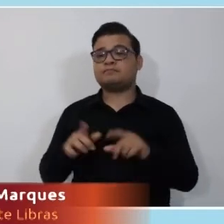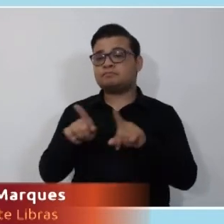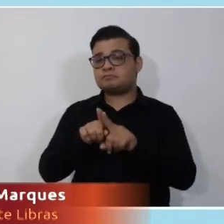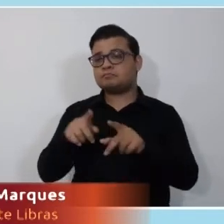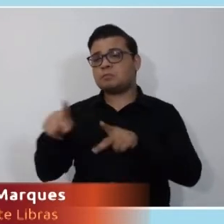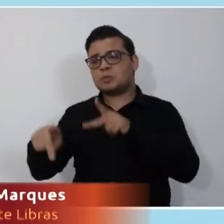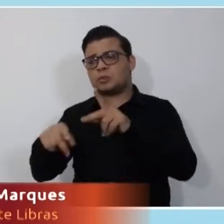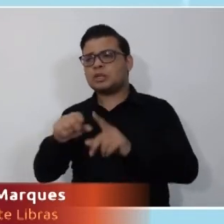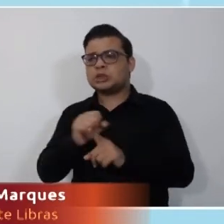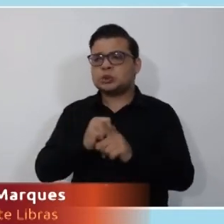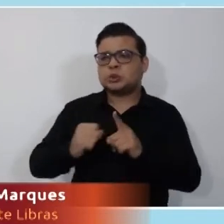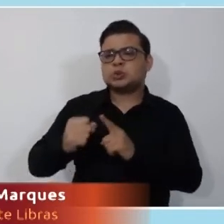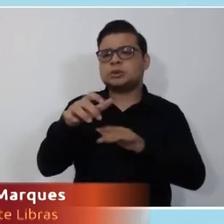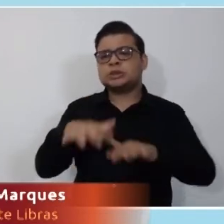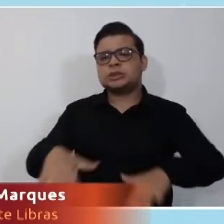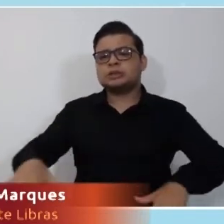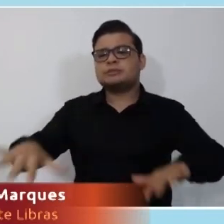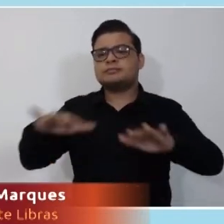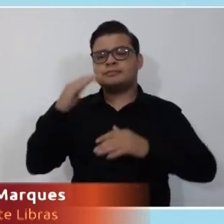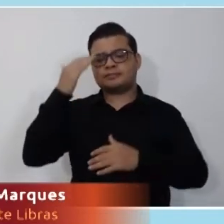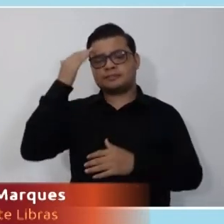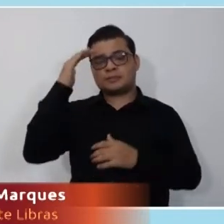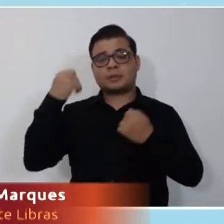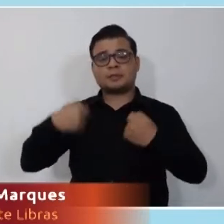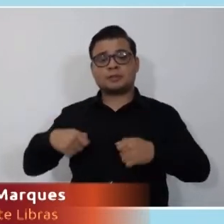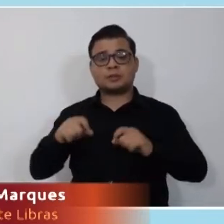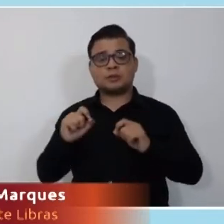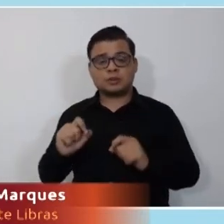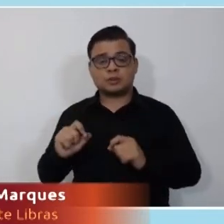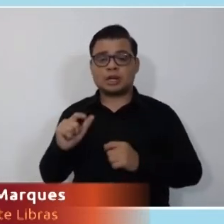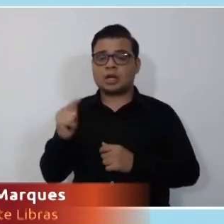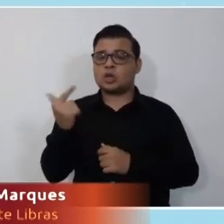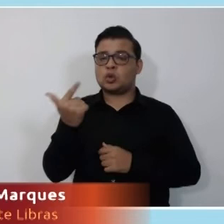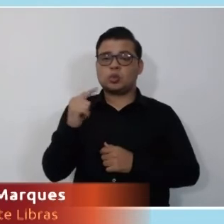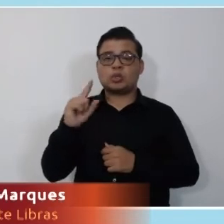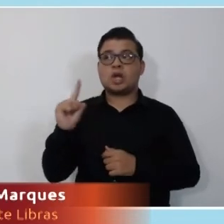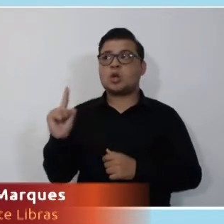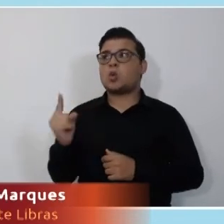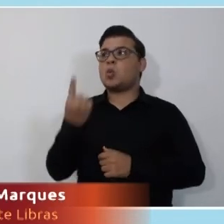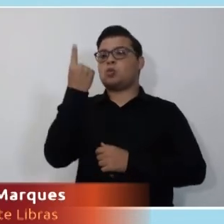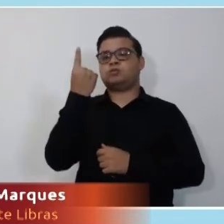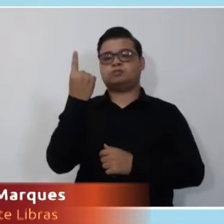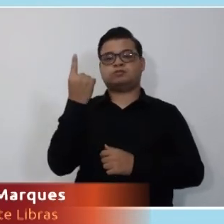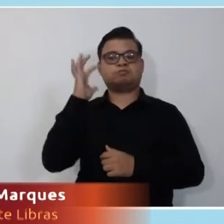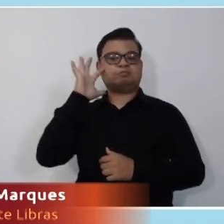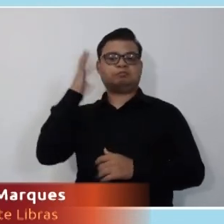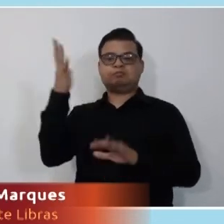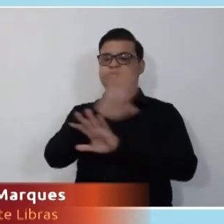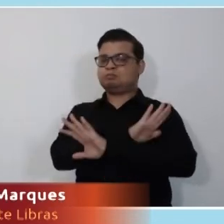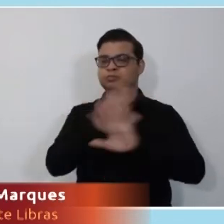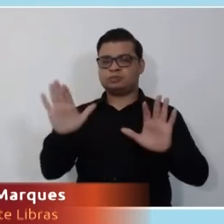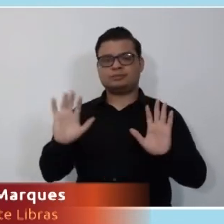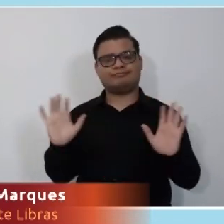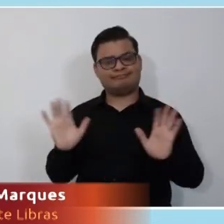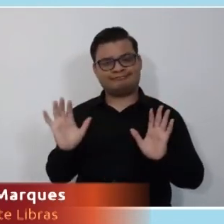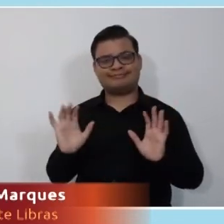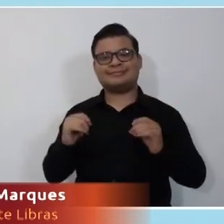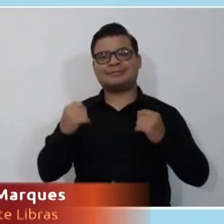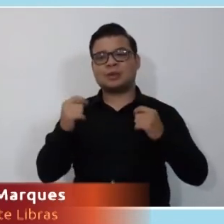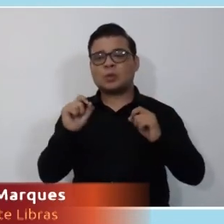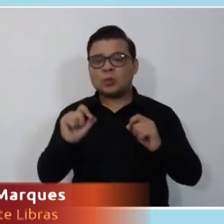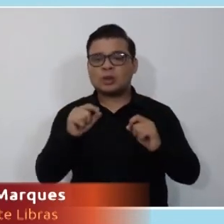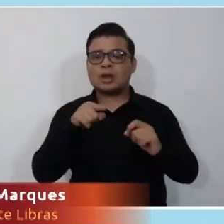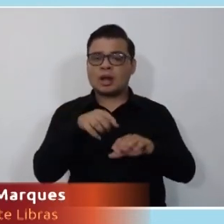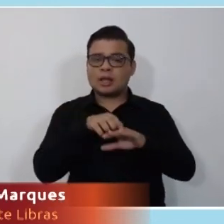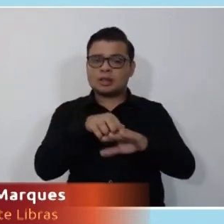tem que entender que não existe uma panaceia de transporte, né? Não existem soluções únicas. O sistema de transporte é tecnológico. Vão